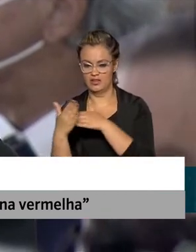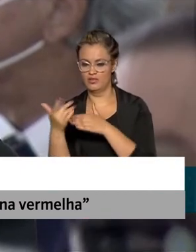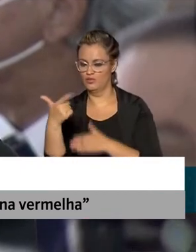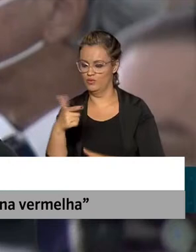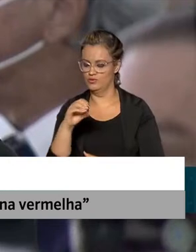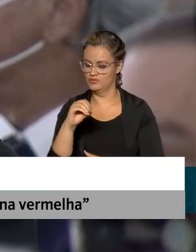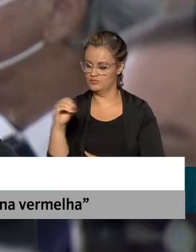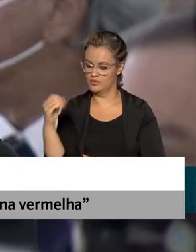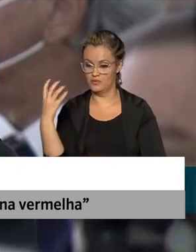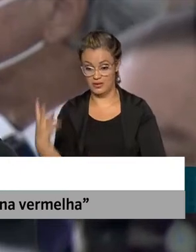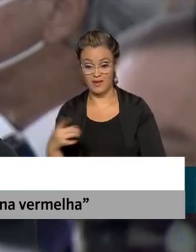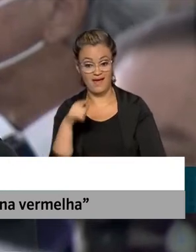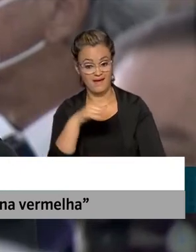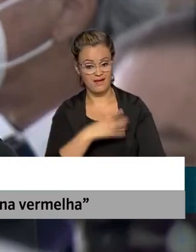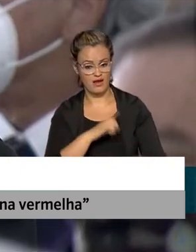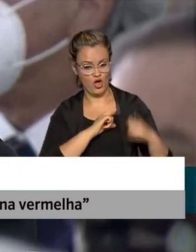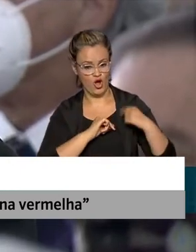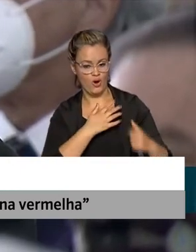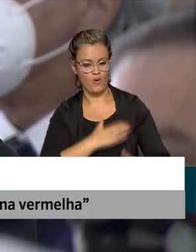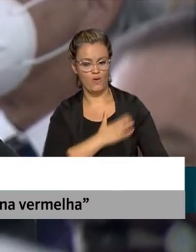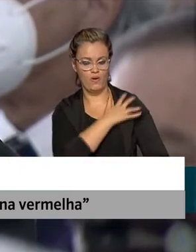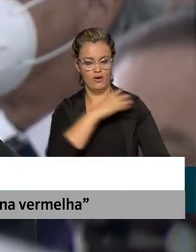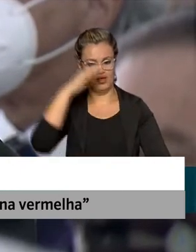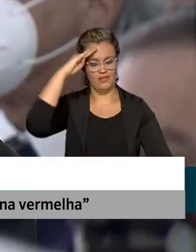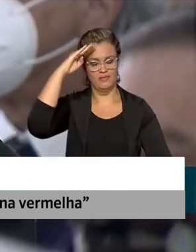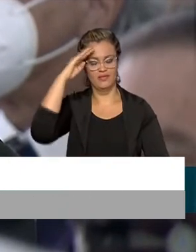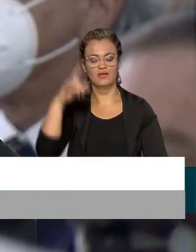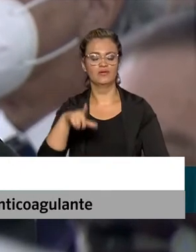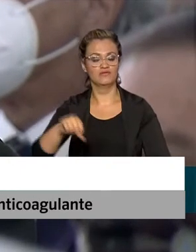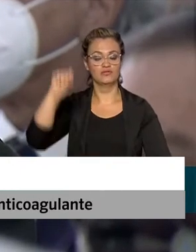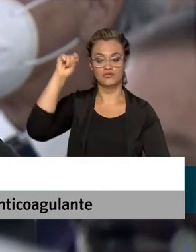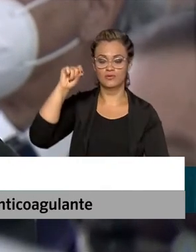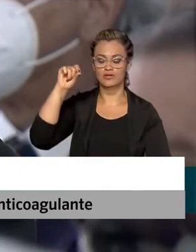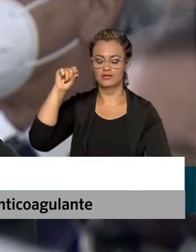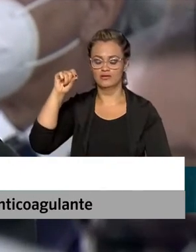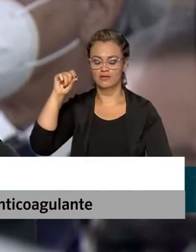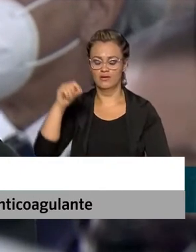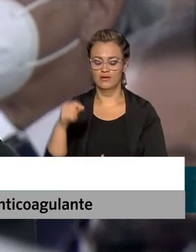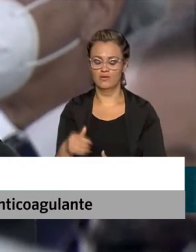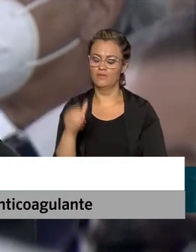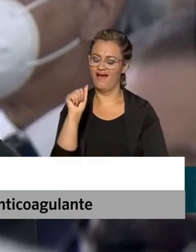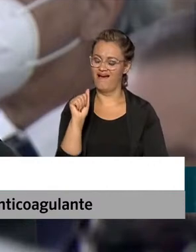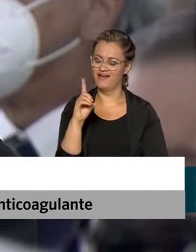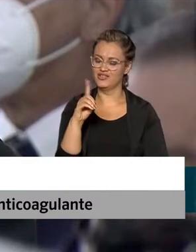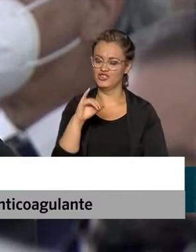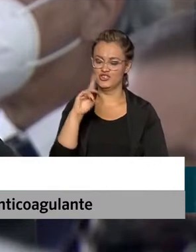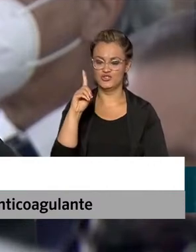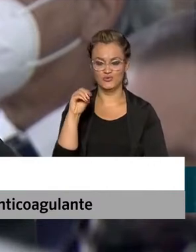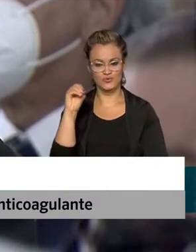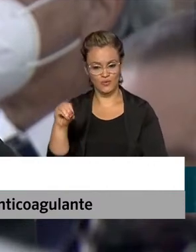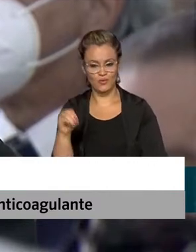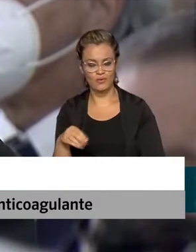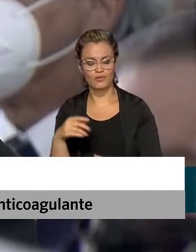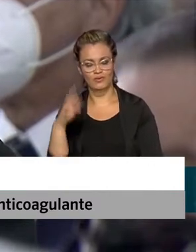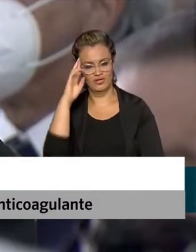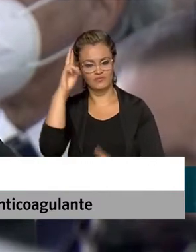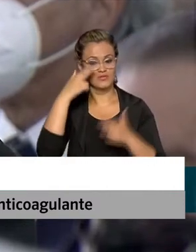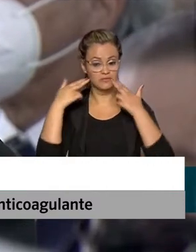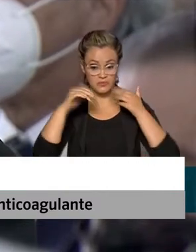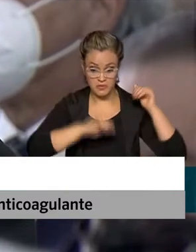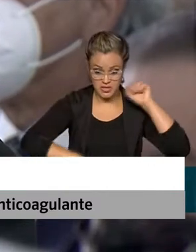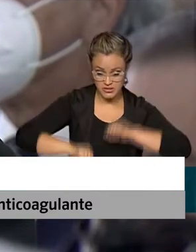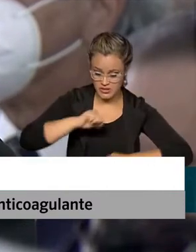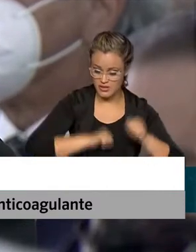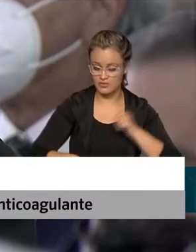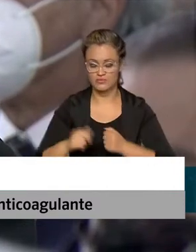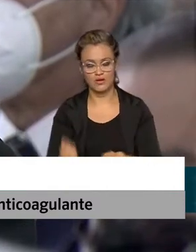2003-2004. Como coronel, foi designado para o cargo de adido de defesa naval do Exército e